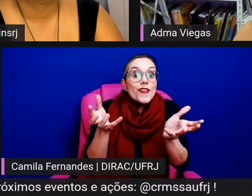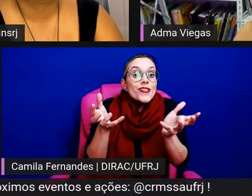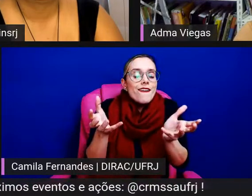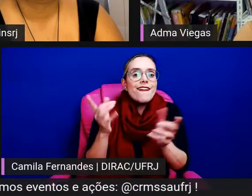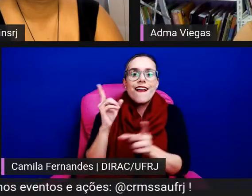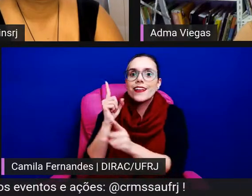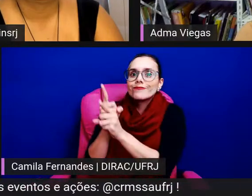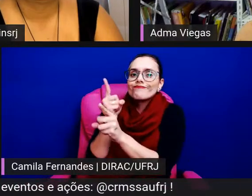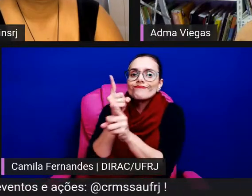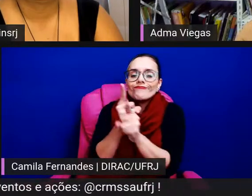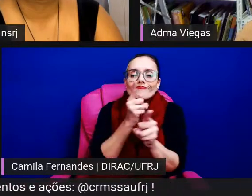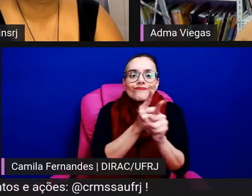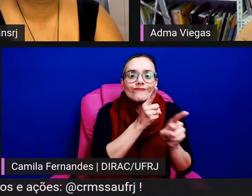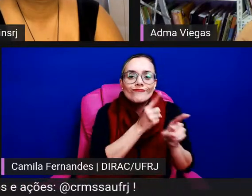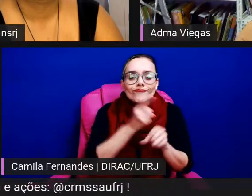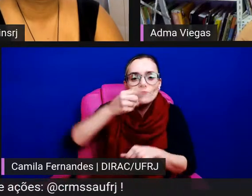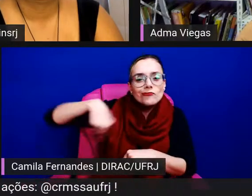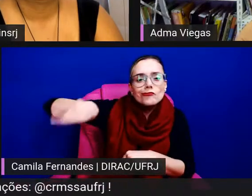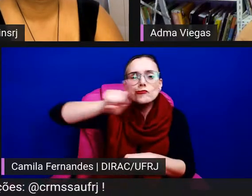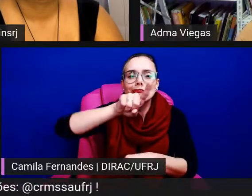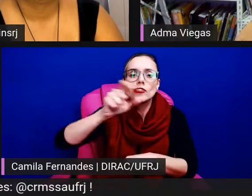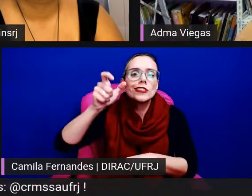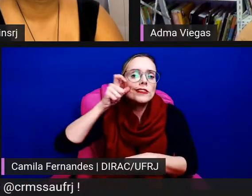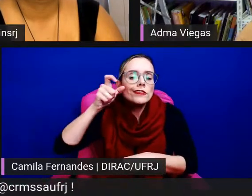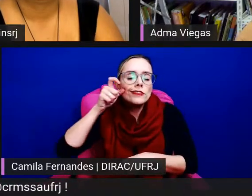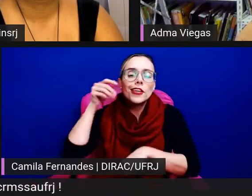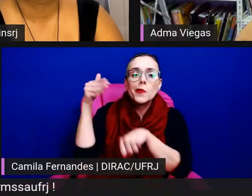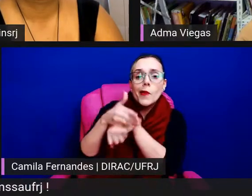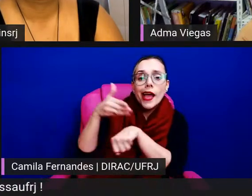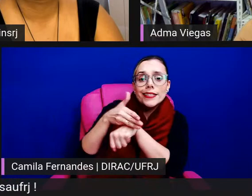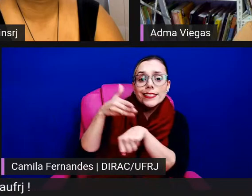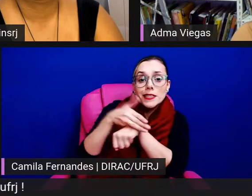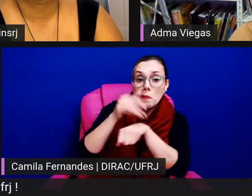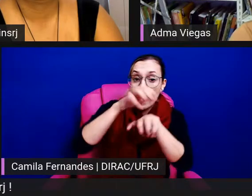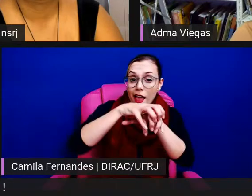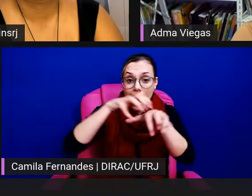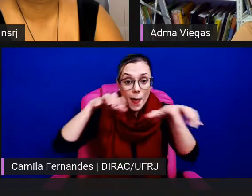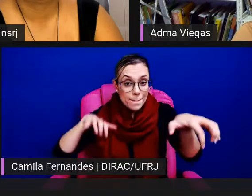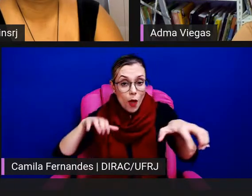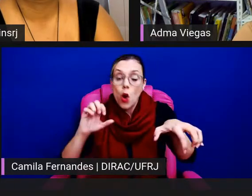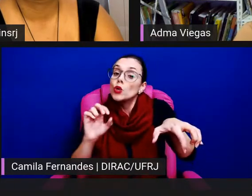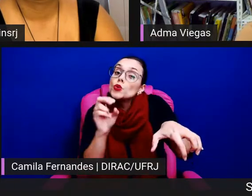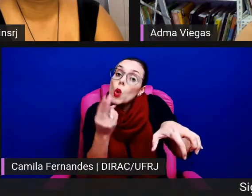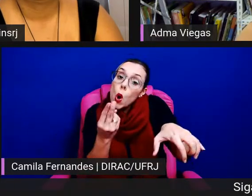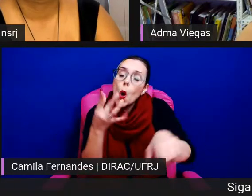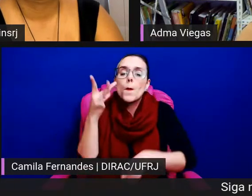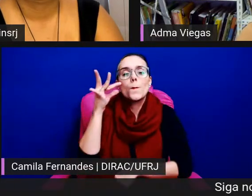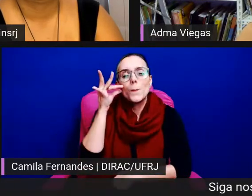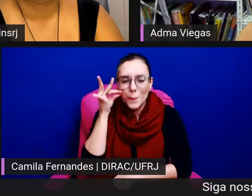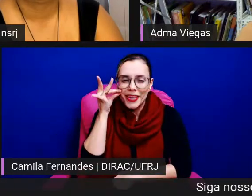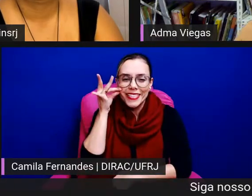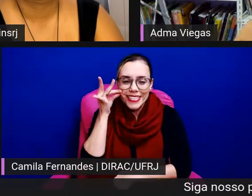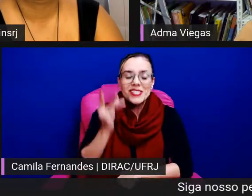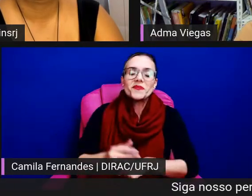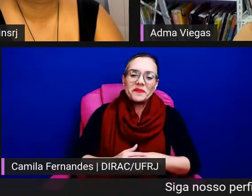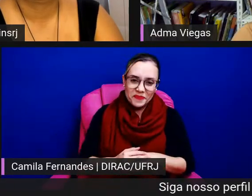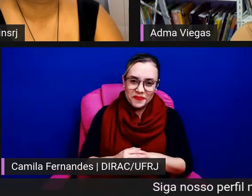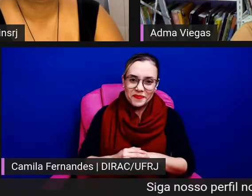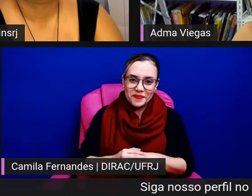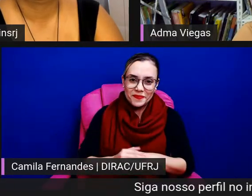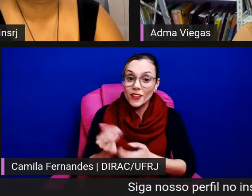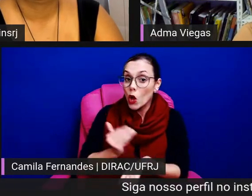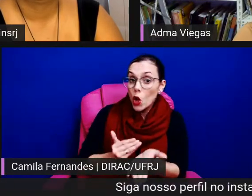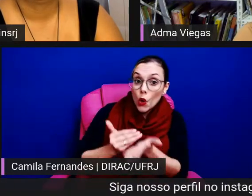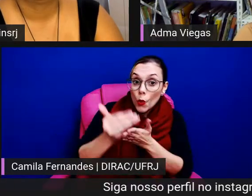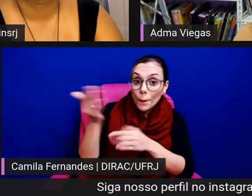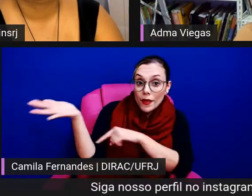para participação nas atividades online ou presenciais. Então, começando aqui o nosso Cine Debate, hoje